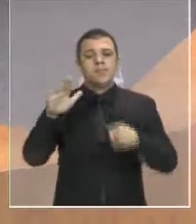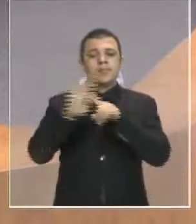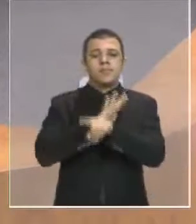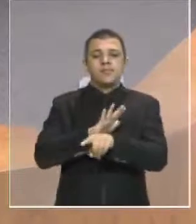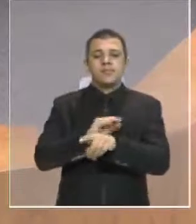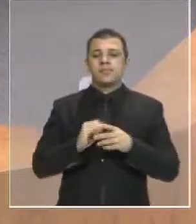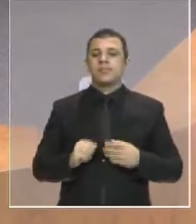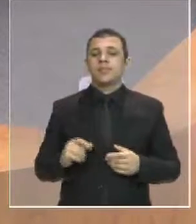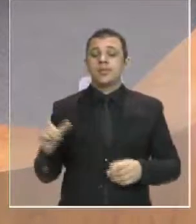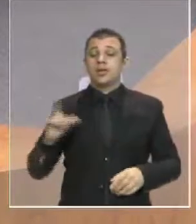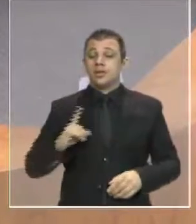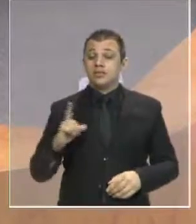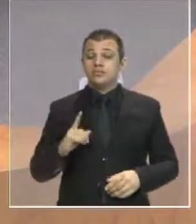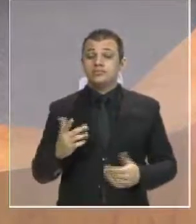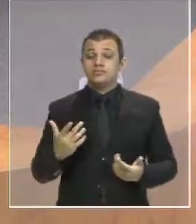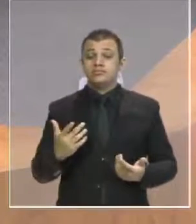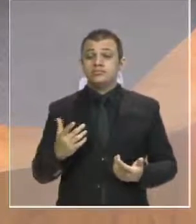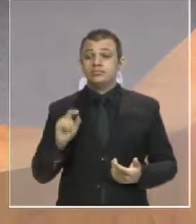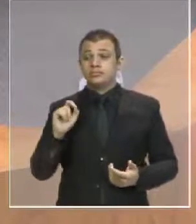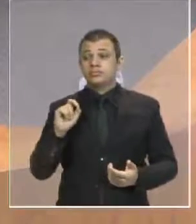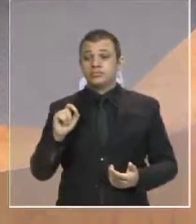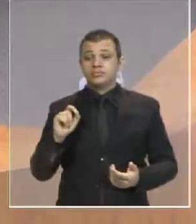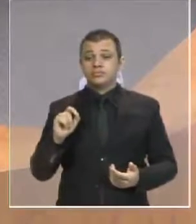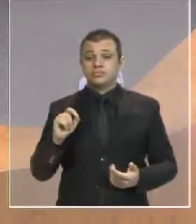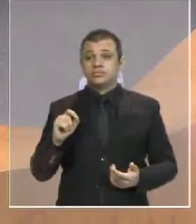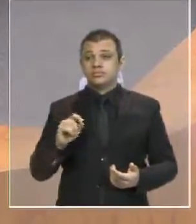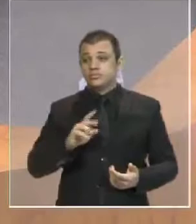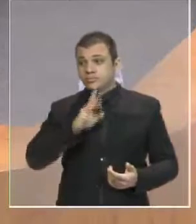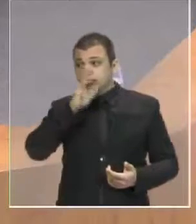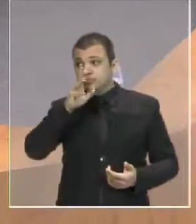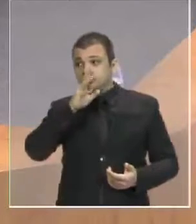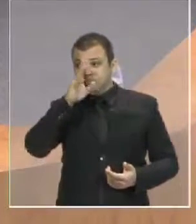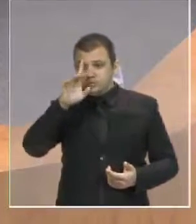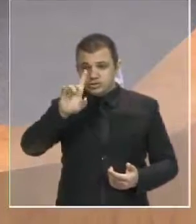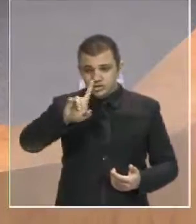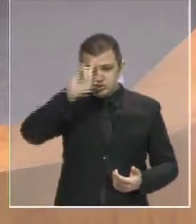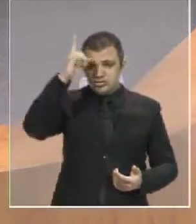factóides, tentando confundir a cabeça das pessoas.